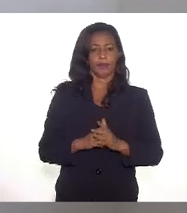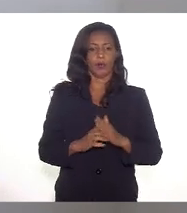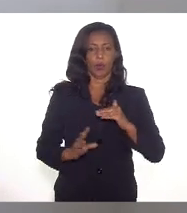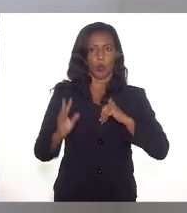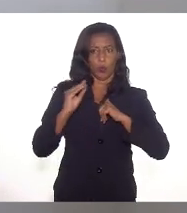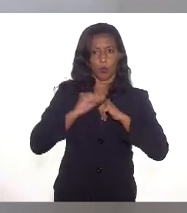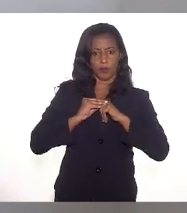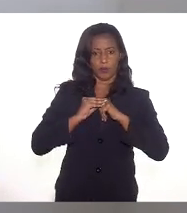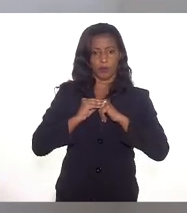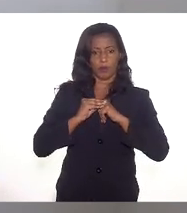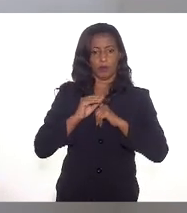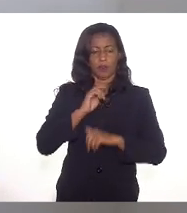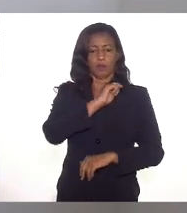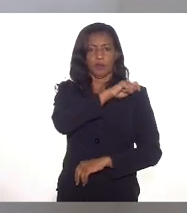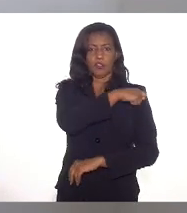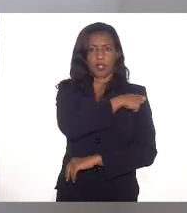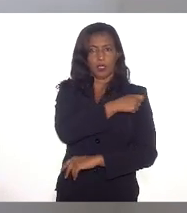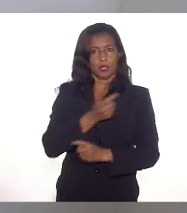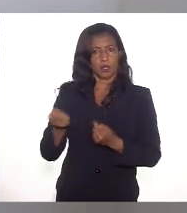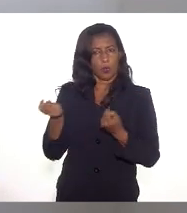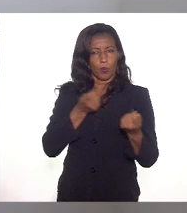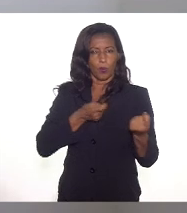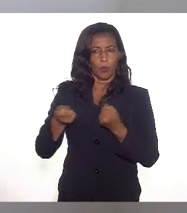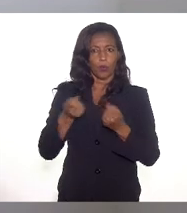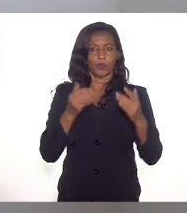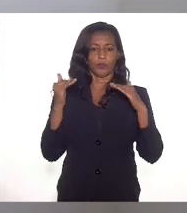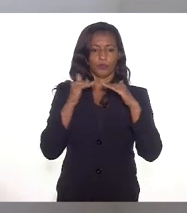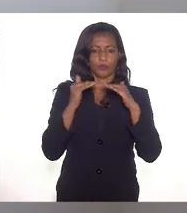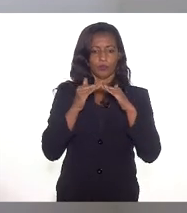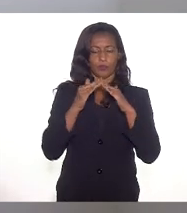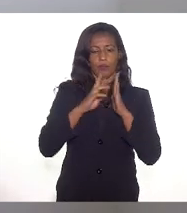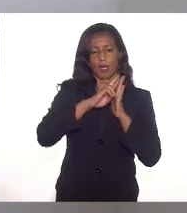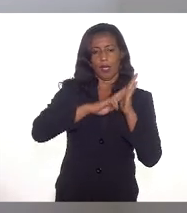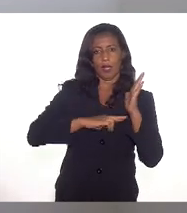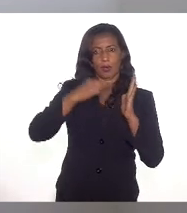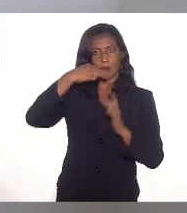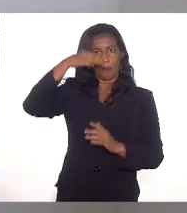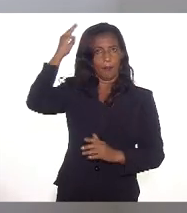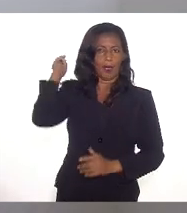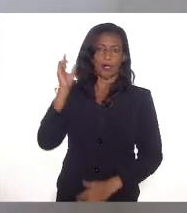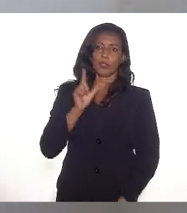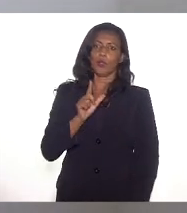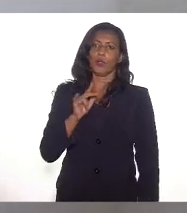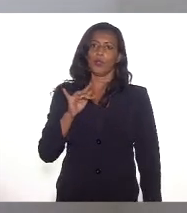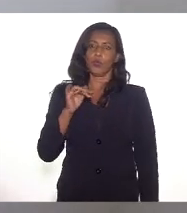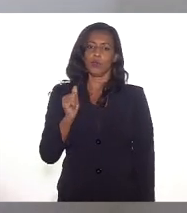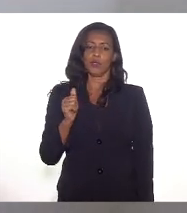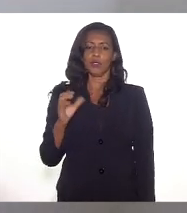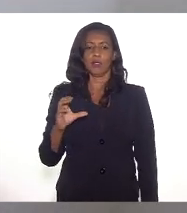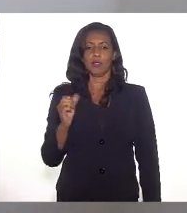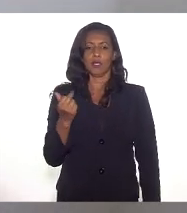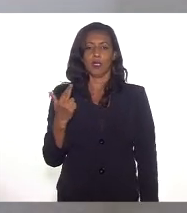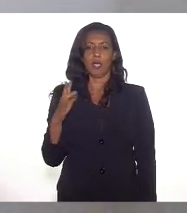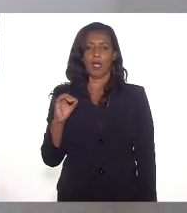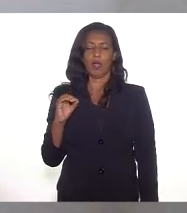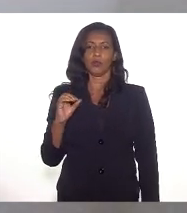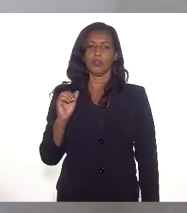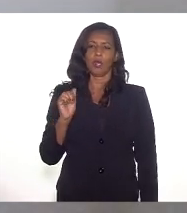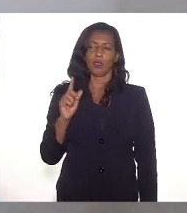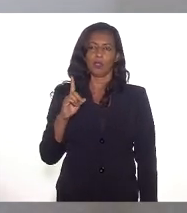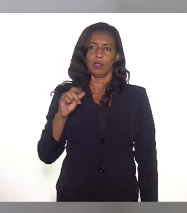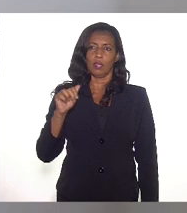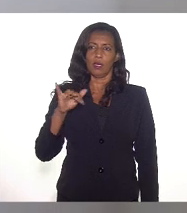orçamento, fiscalização financeira e controle, favorável. Relator de deputado Márcio Pacheco, Lucinha, delegado Carlos Augusto, Dani Monteiro e